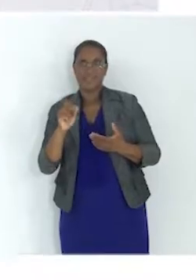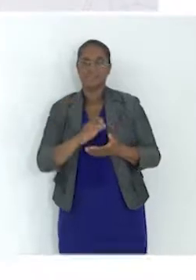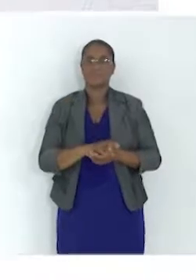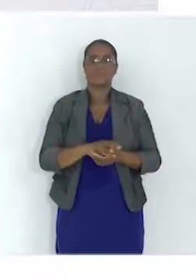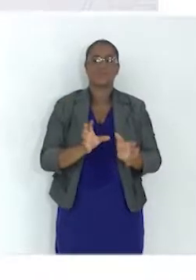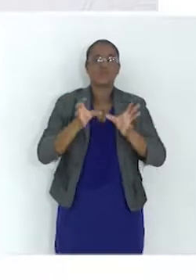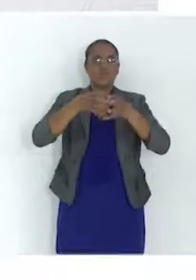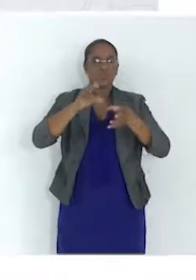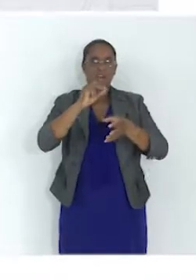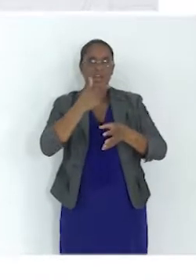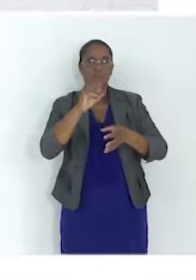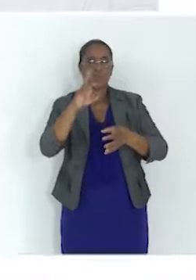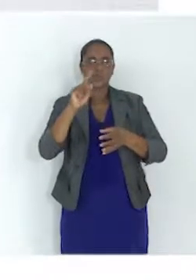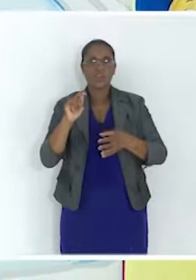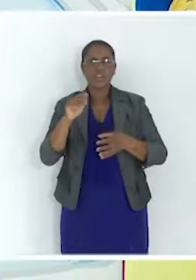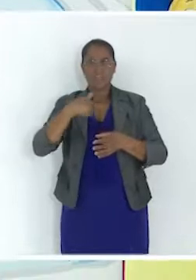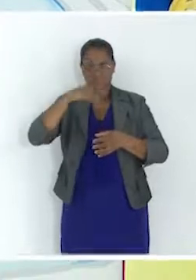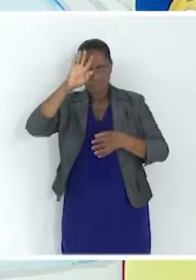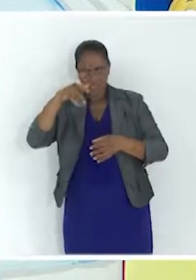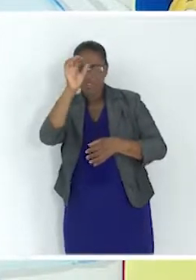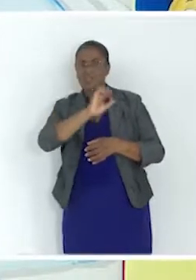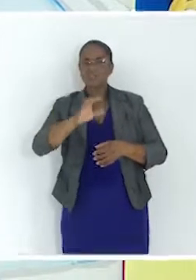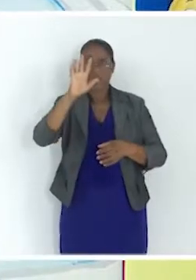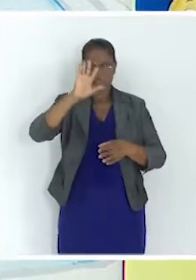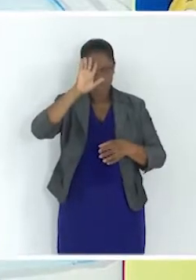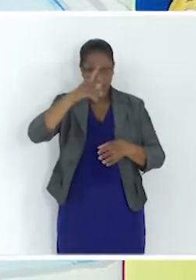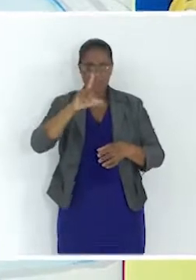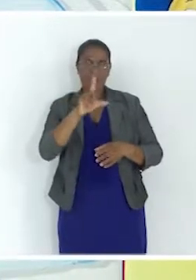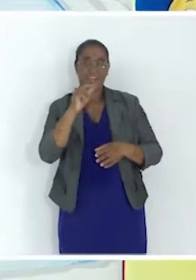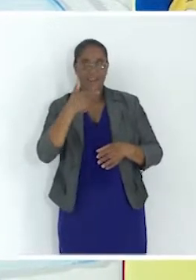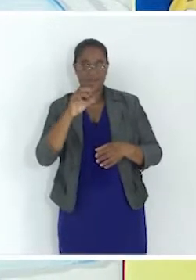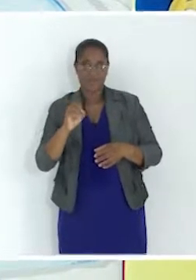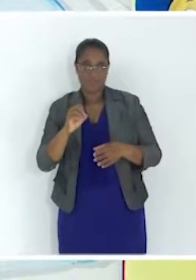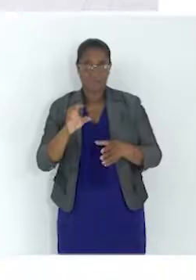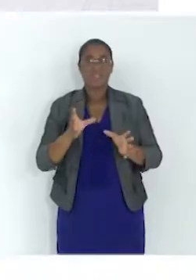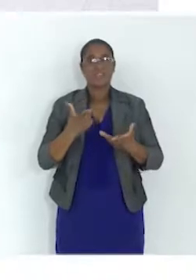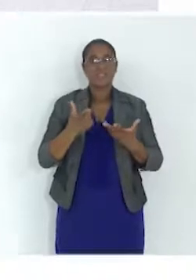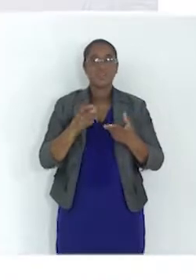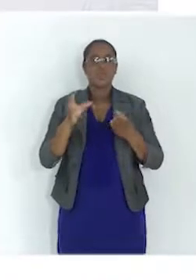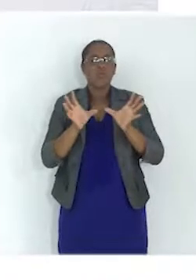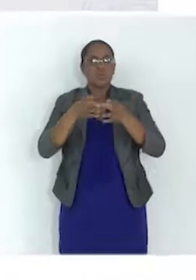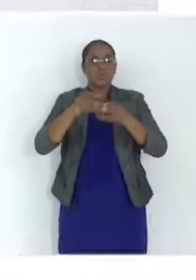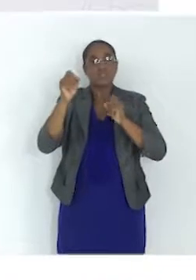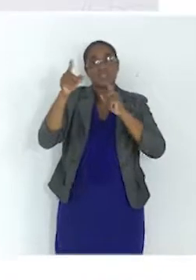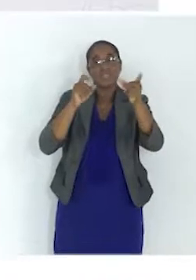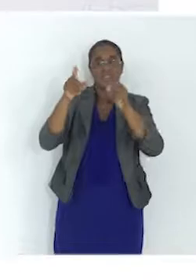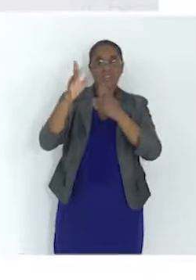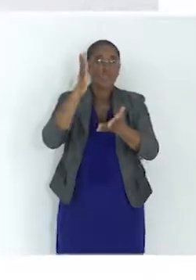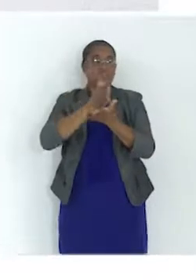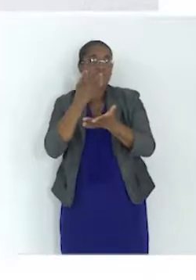que é elenco. Muito bem. E conjunto de estrelas, só nos falta o nome coletivo,